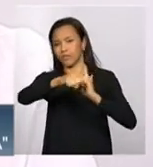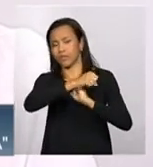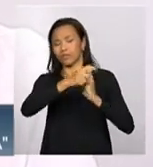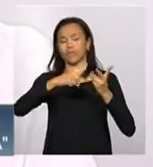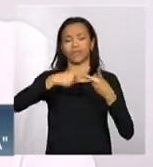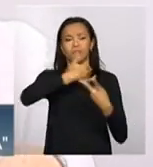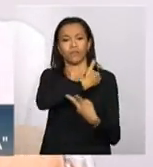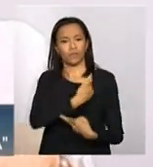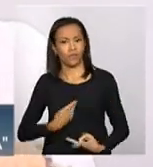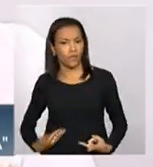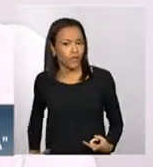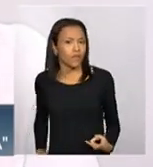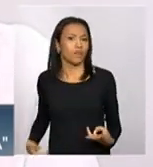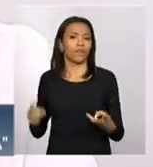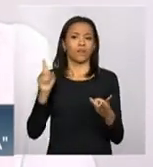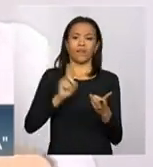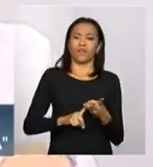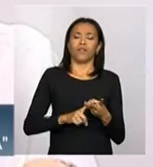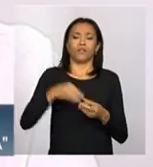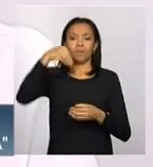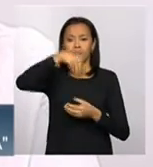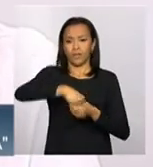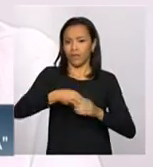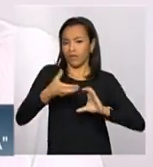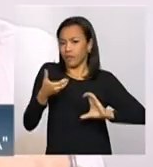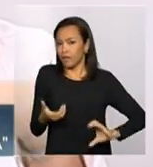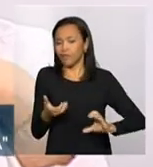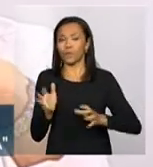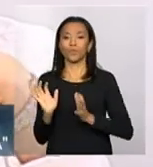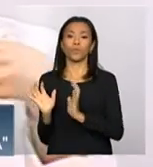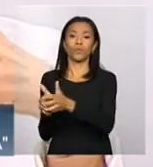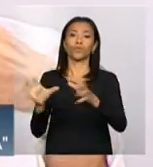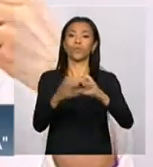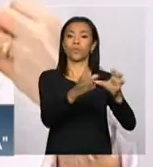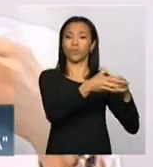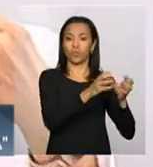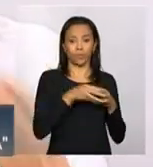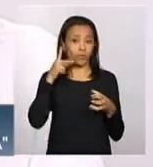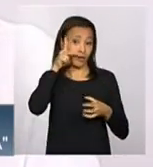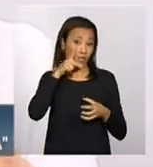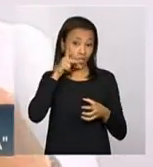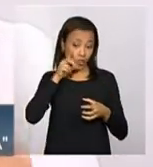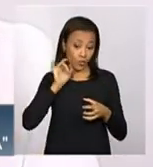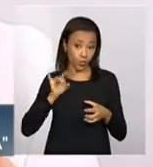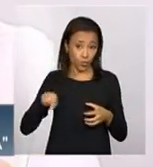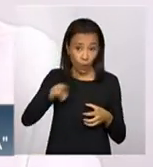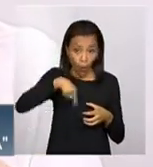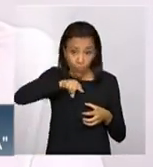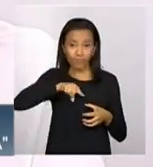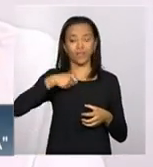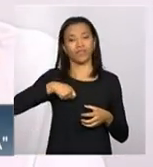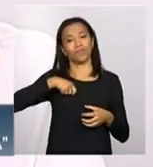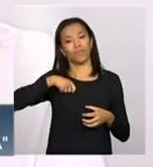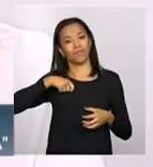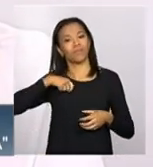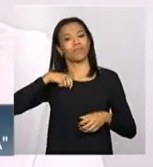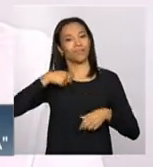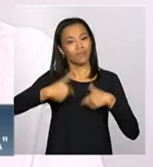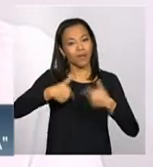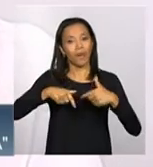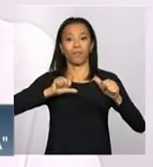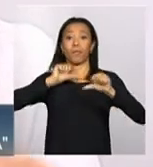governo, parlamento, partidos políticos, temos que atuar para mudar este quadro.